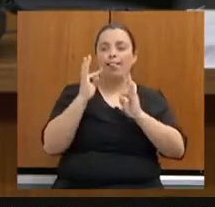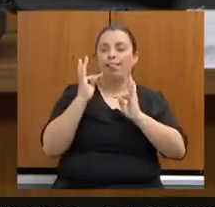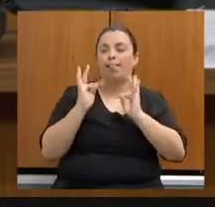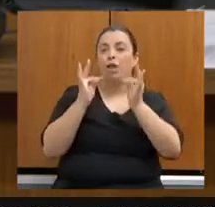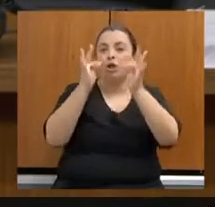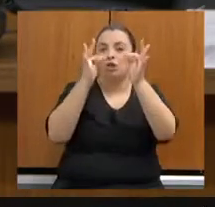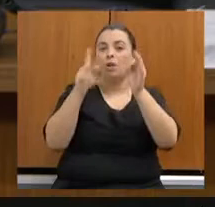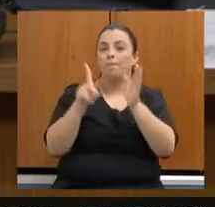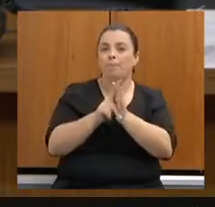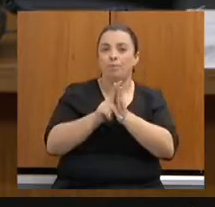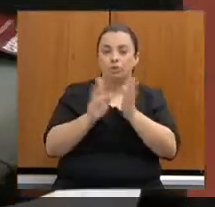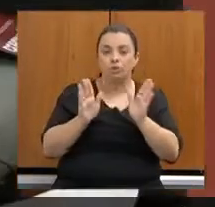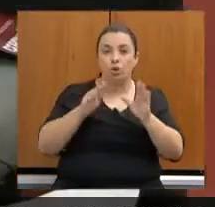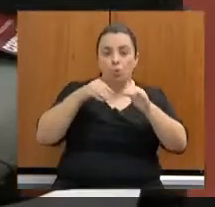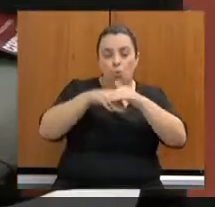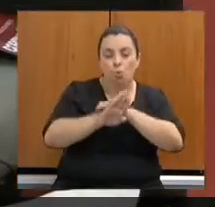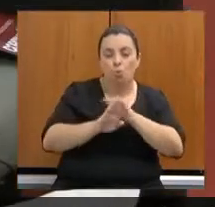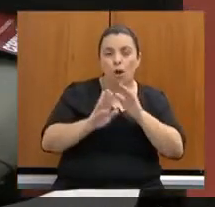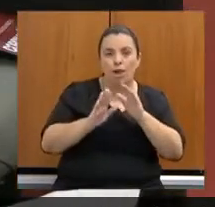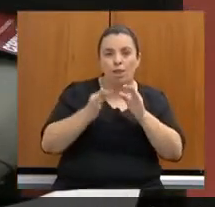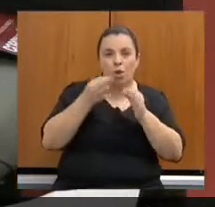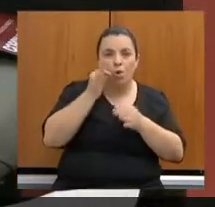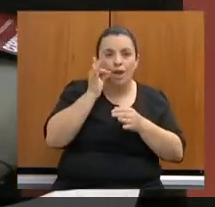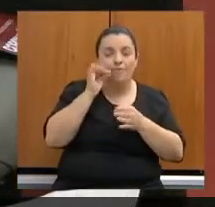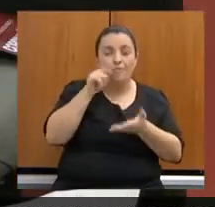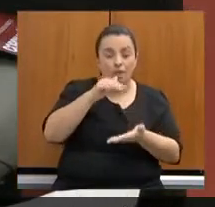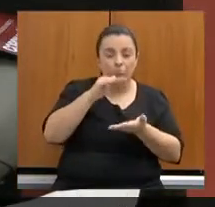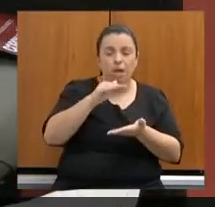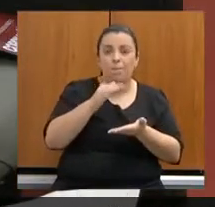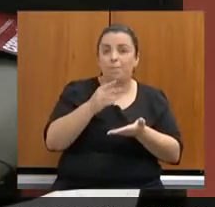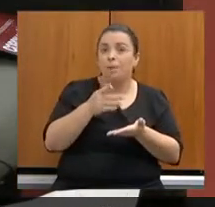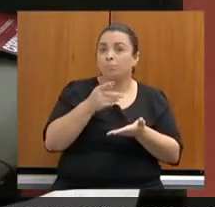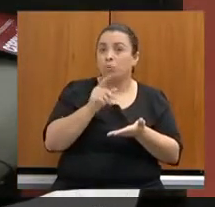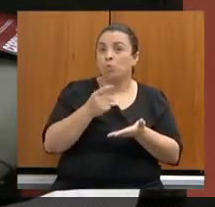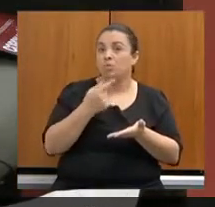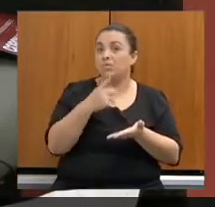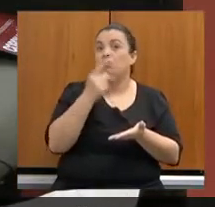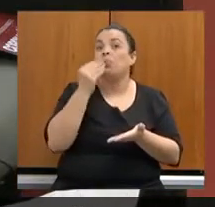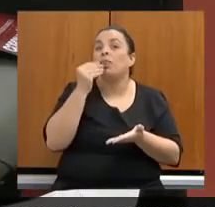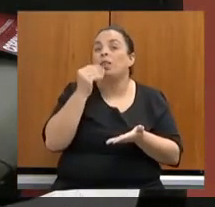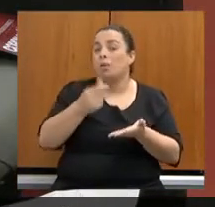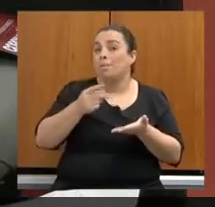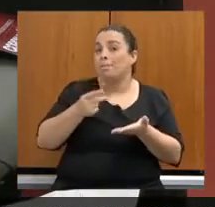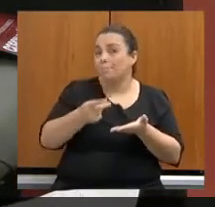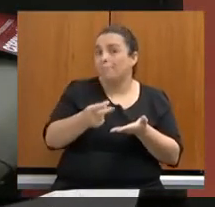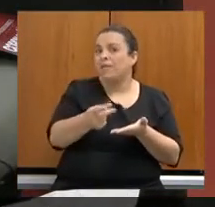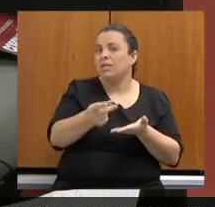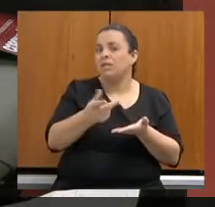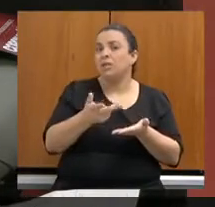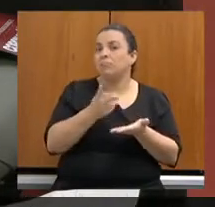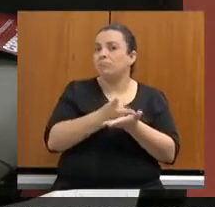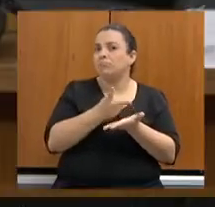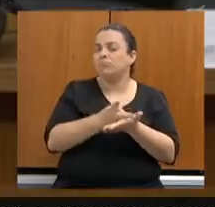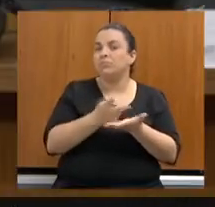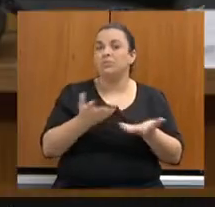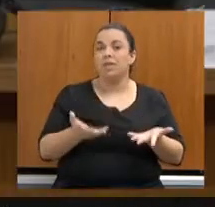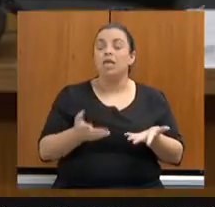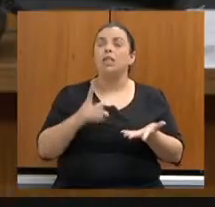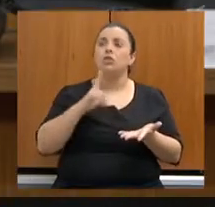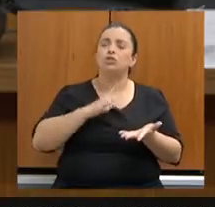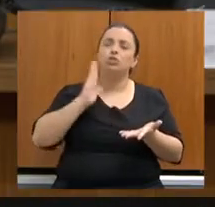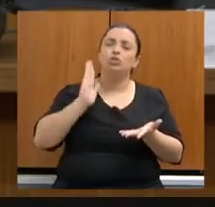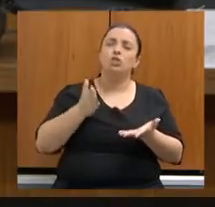heesters argumento está perdendo a força gente espera que mude nós tivemos uma reunião com a câmara de comércio Árabe no ano